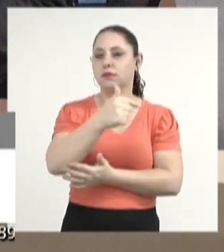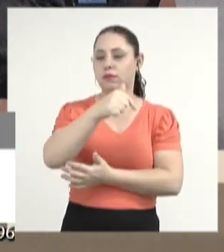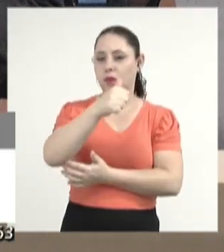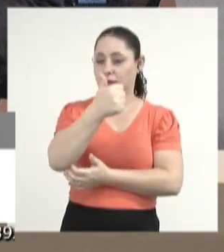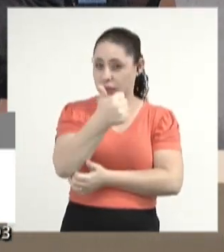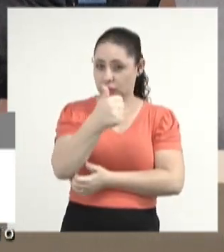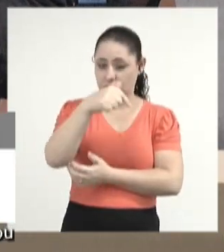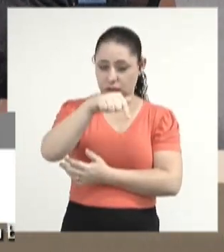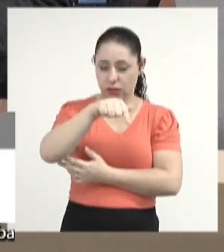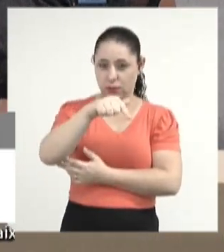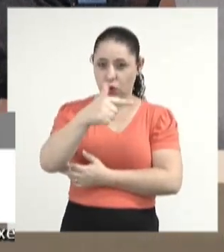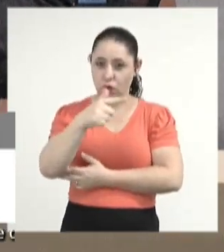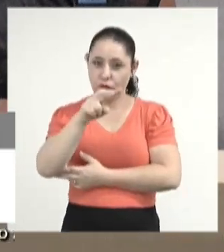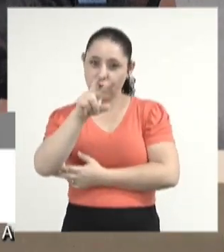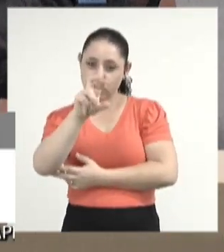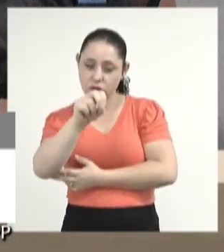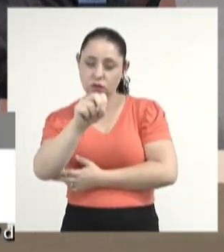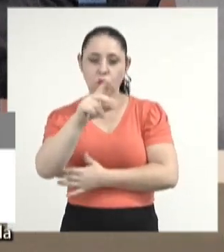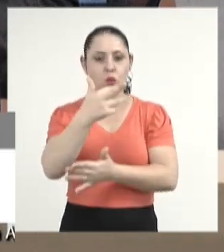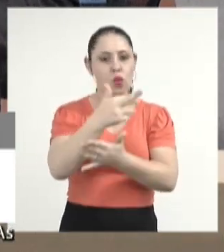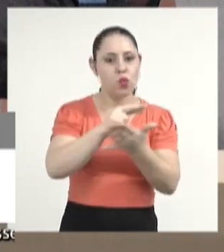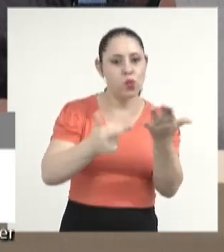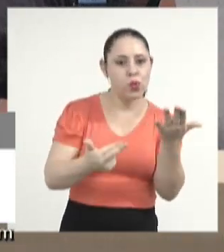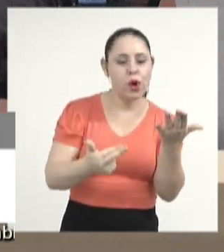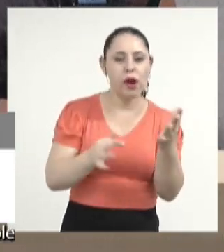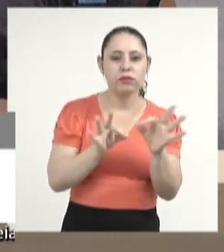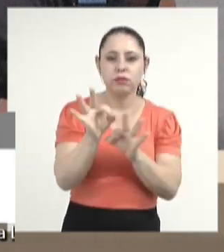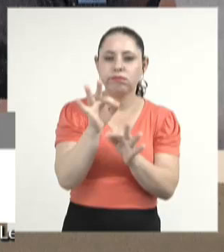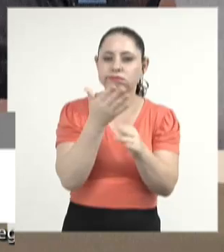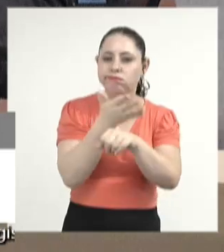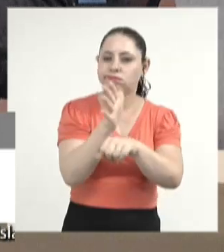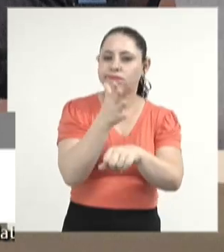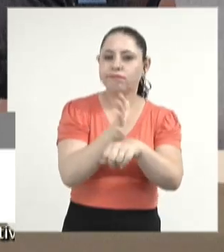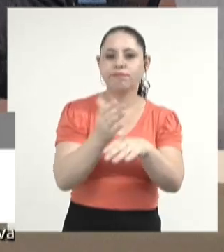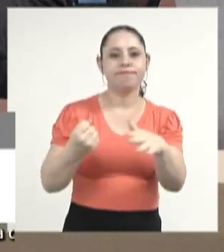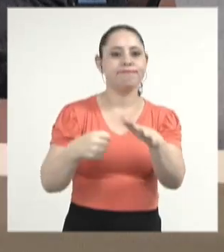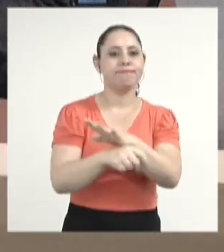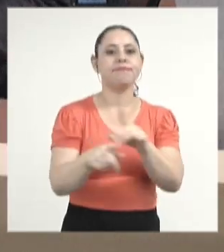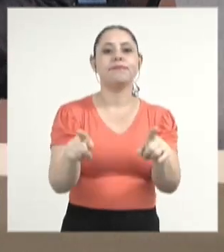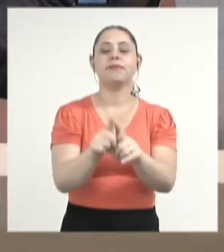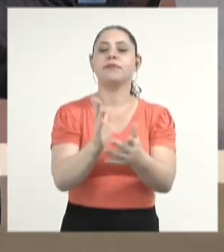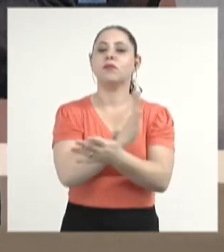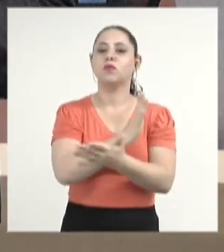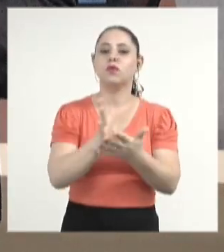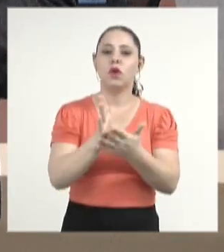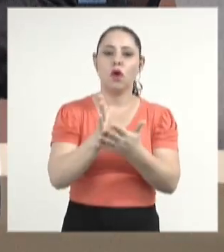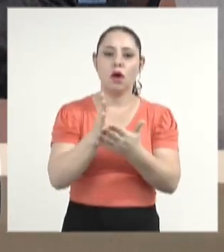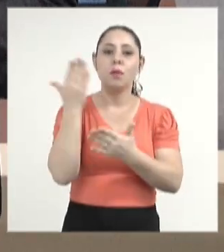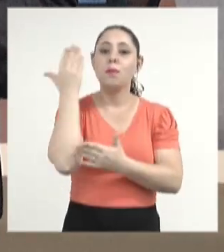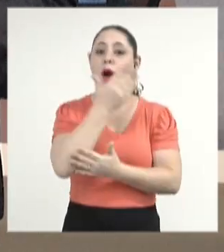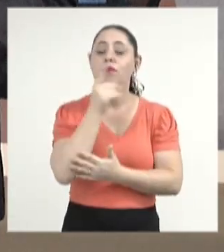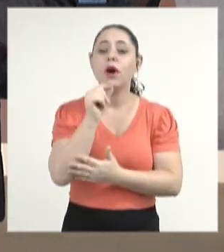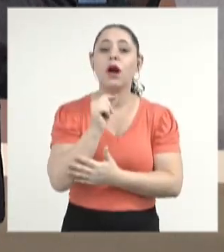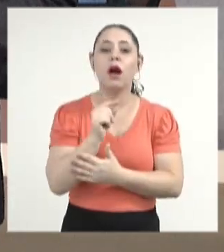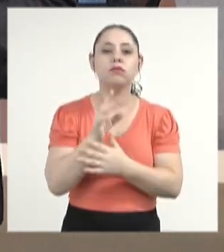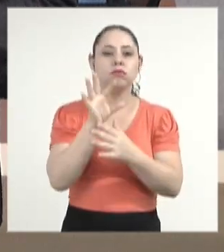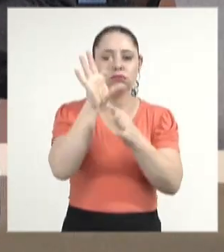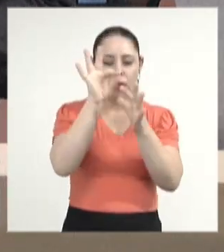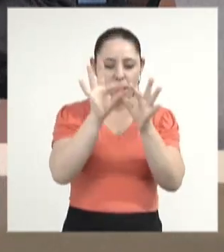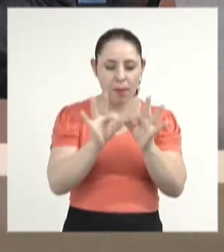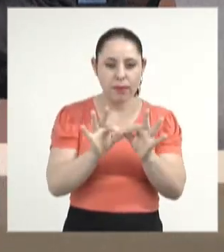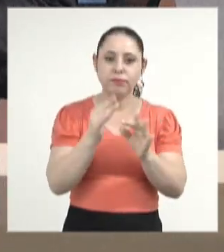17.025, para a emissão de relatórios de ensaios, incluindo-se a amostragem referente a